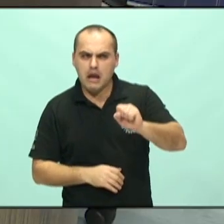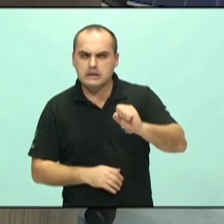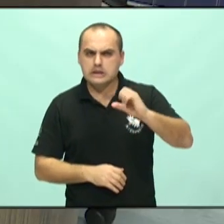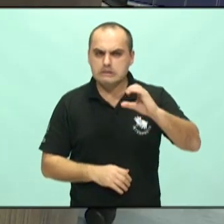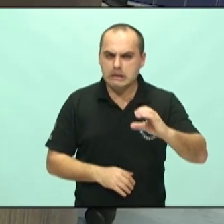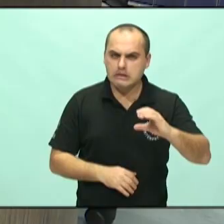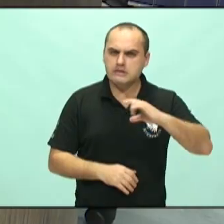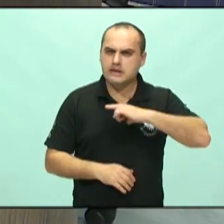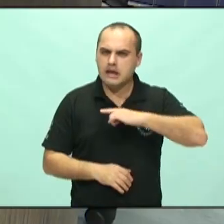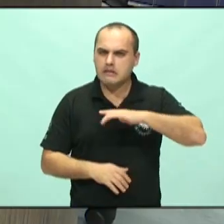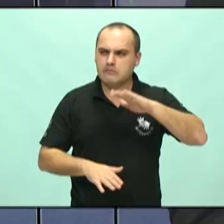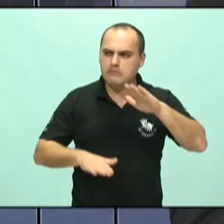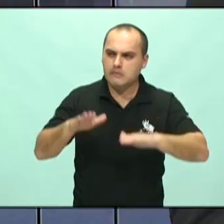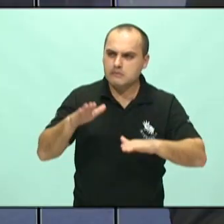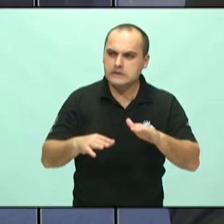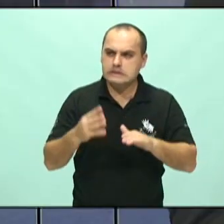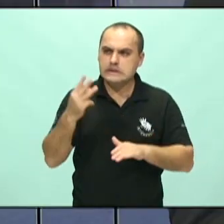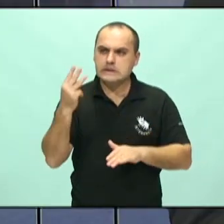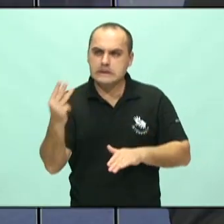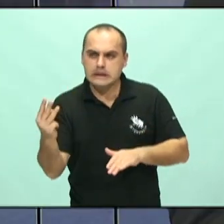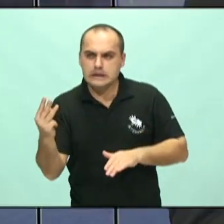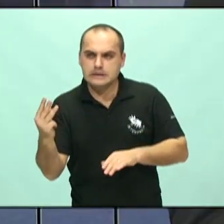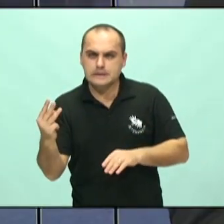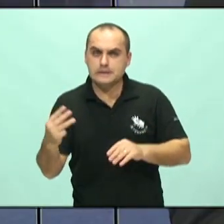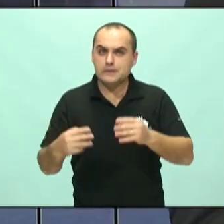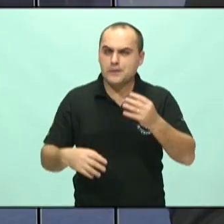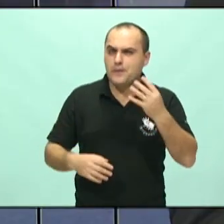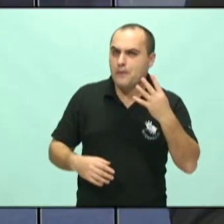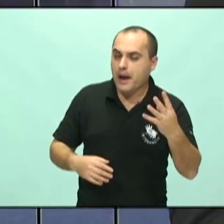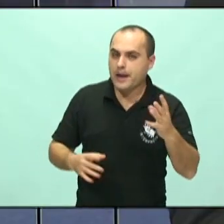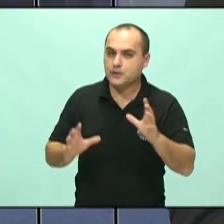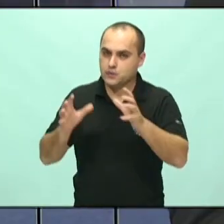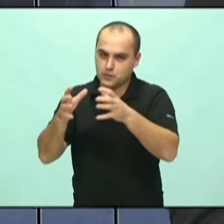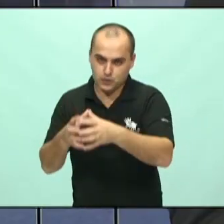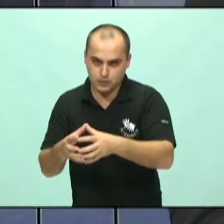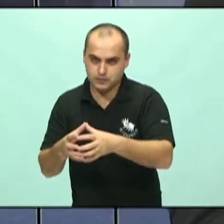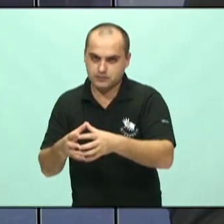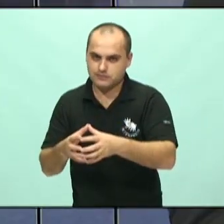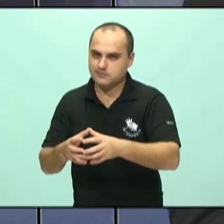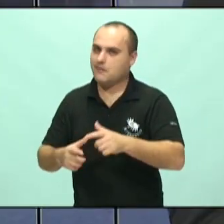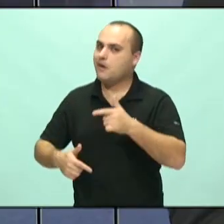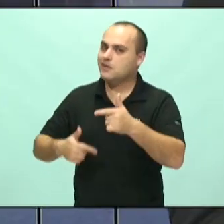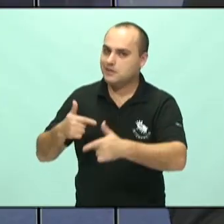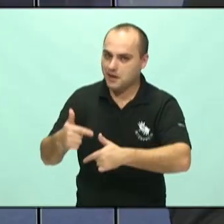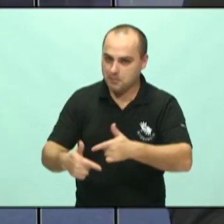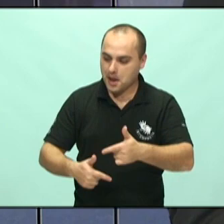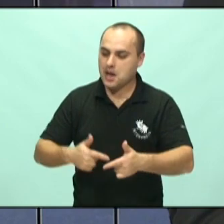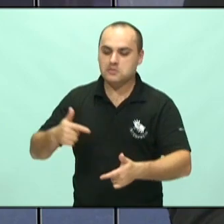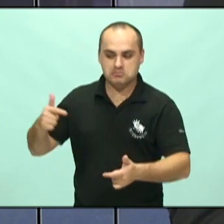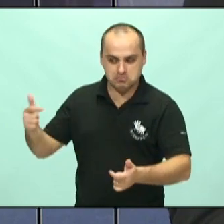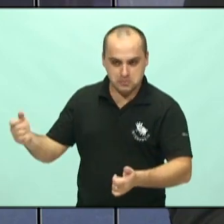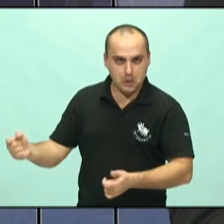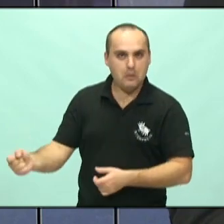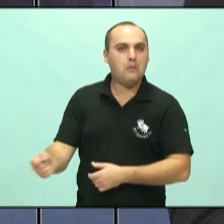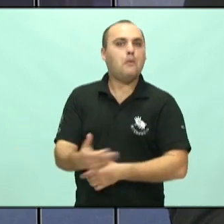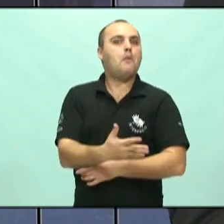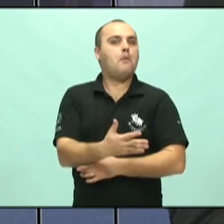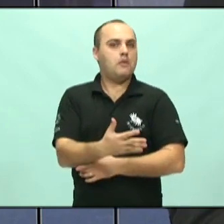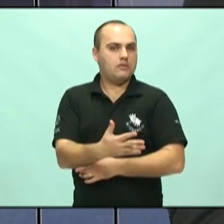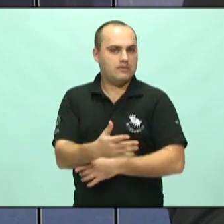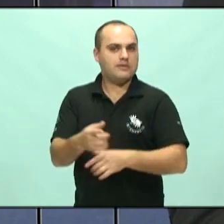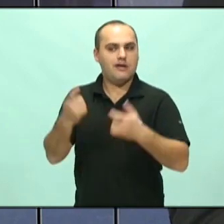ou 4 grupos. Então, é um trabalho, assim, bem inovador, bem inédito. E por isso que a gente, como a Valéria falou, teve que